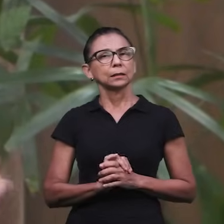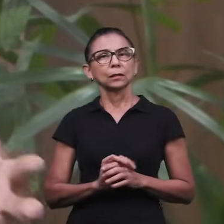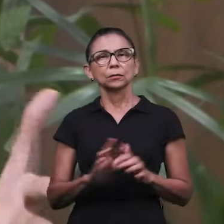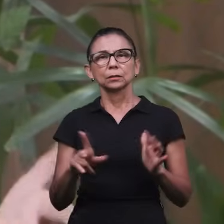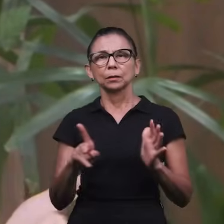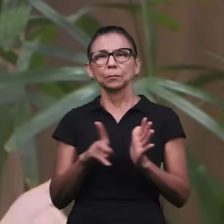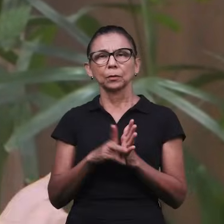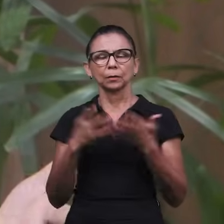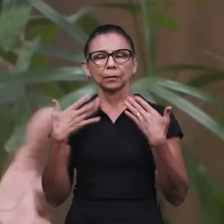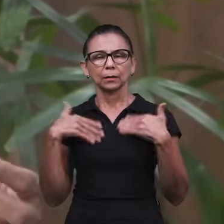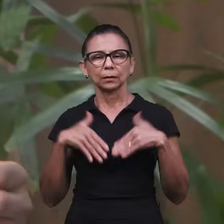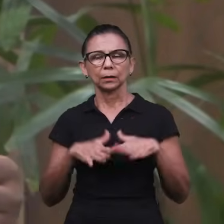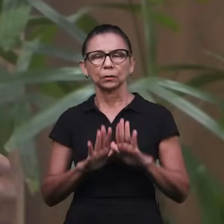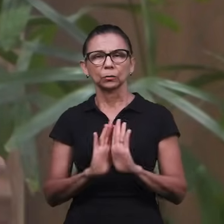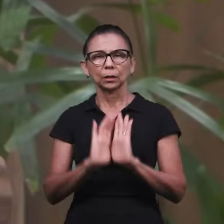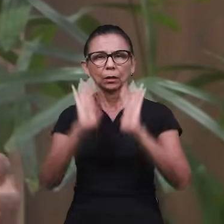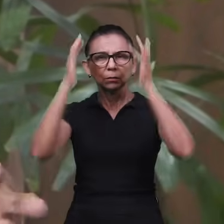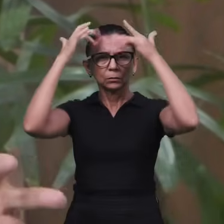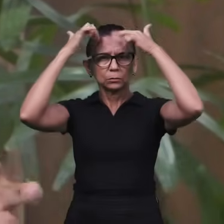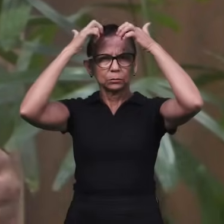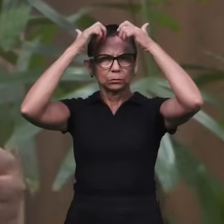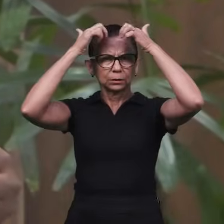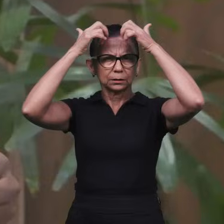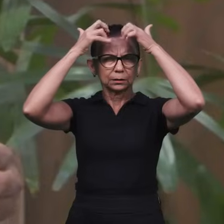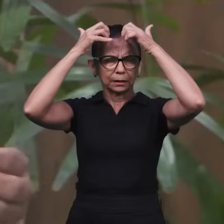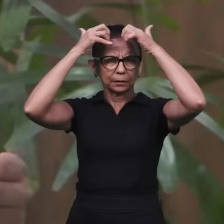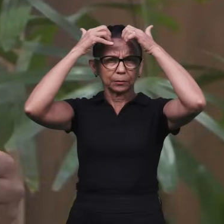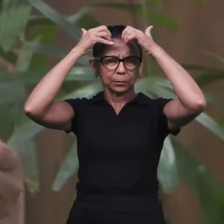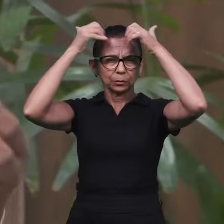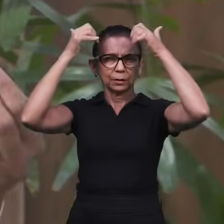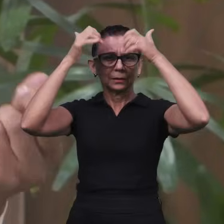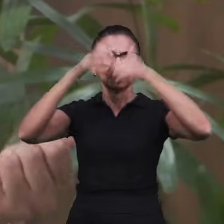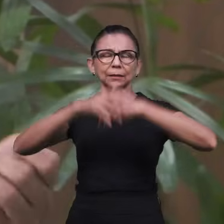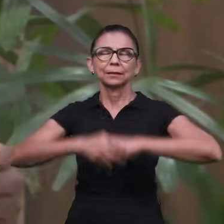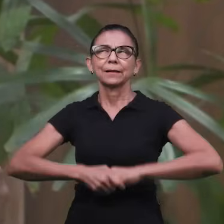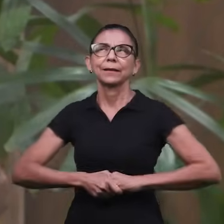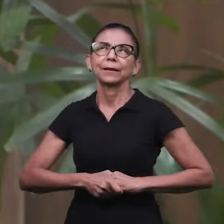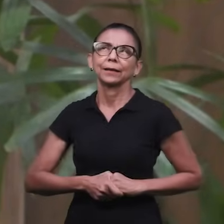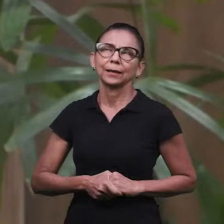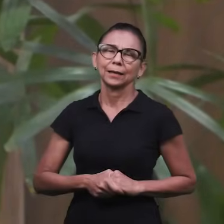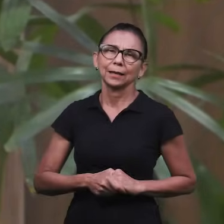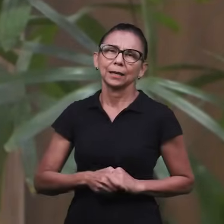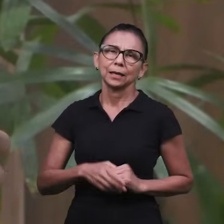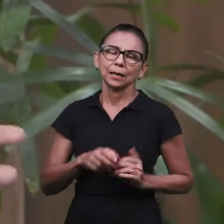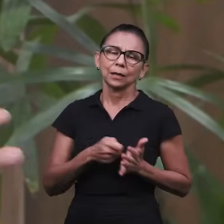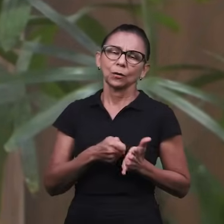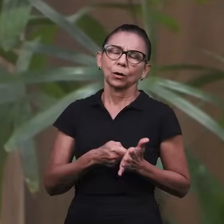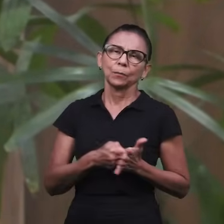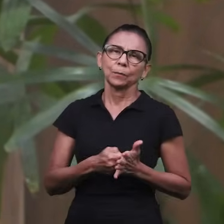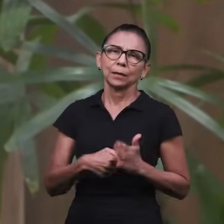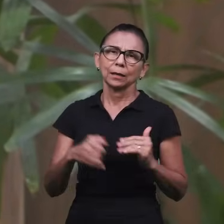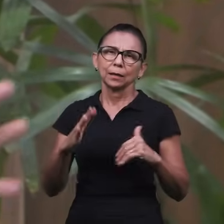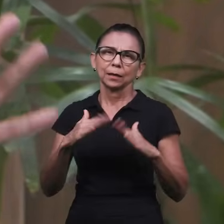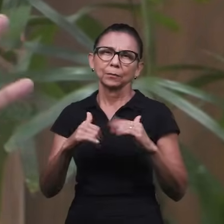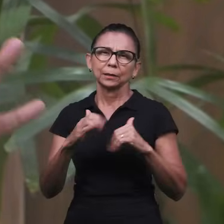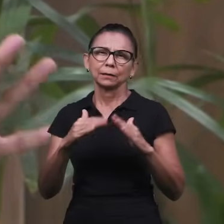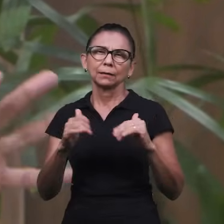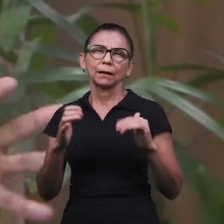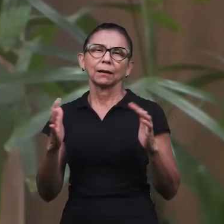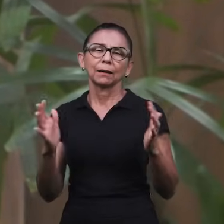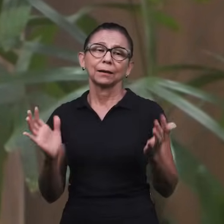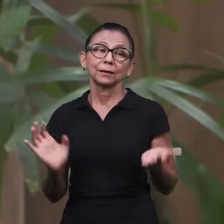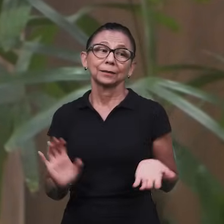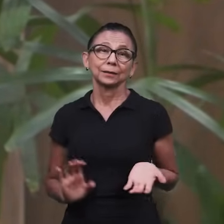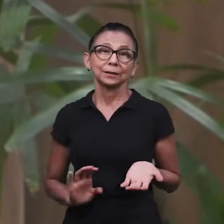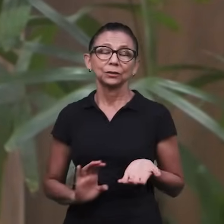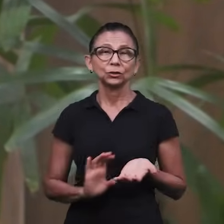são execuções mais habilitadas, né, mais detalhadas, que no TDAH